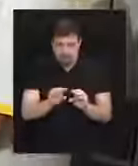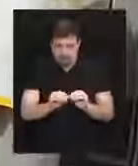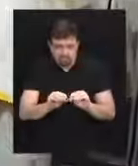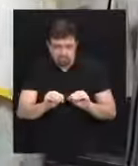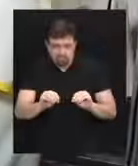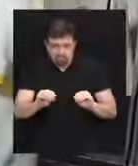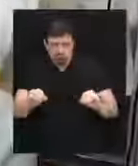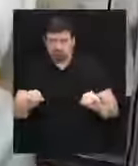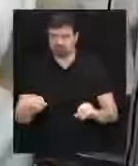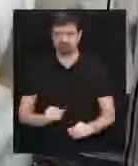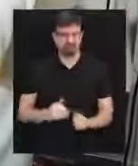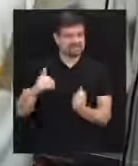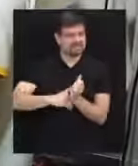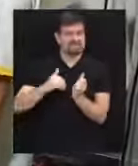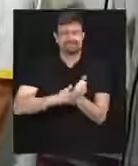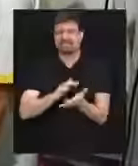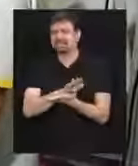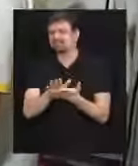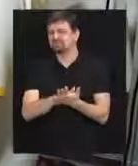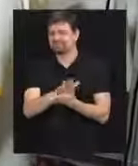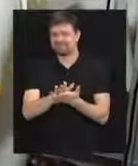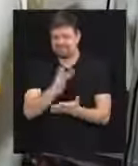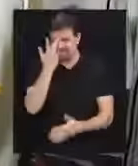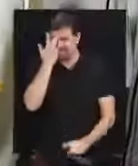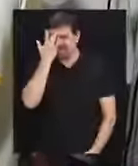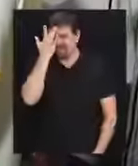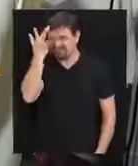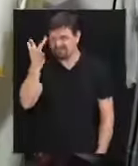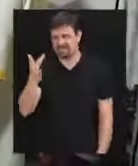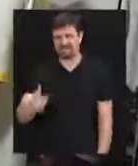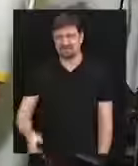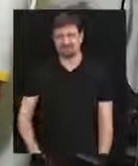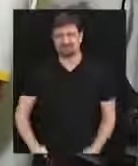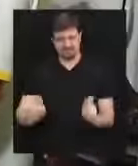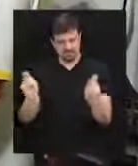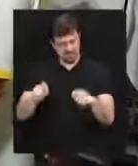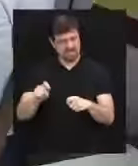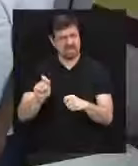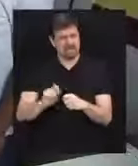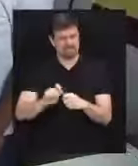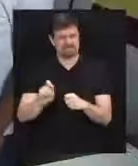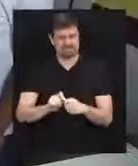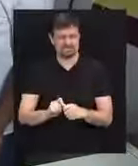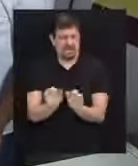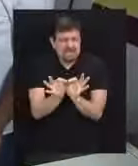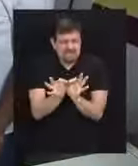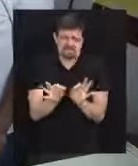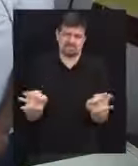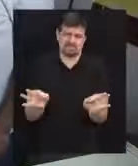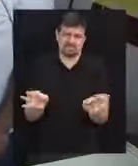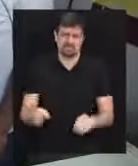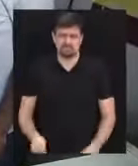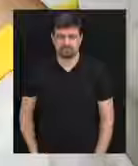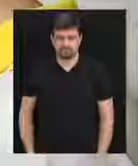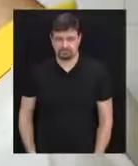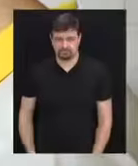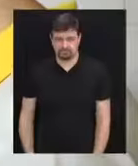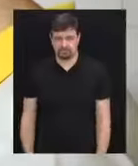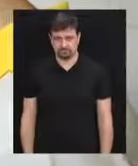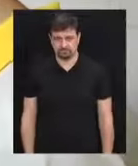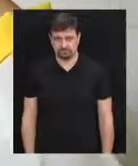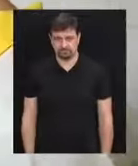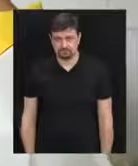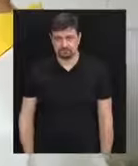tem segredo a massa de panqueca, Manuel? Não tem segredo nenhum. Muita gente acha que é um bicho de 7 cabeças, mas a verdade não é. É muito simples fazer a panqueca. Você